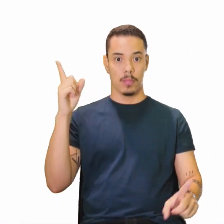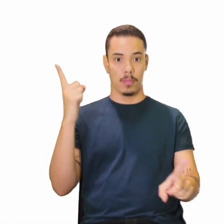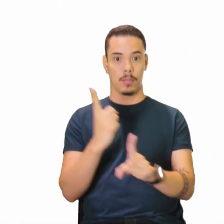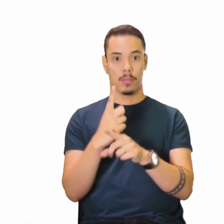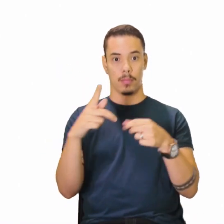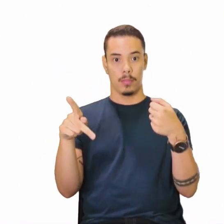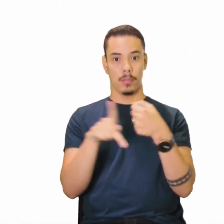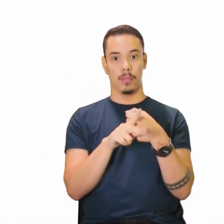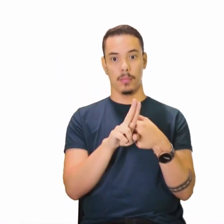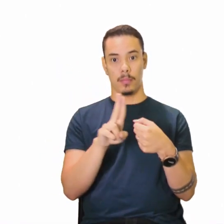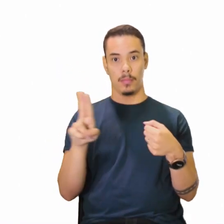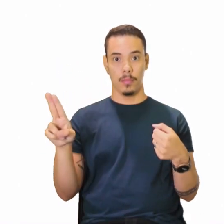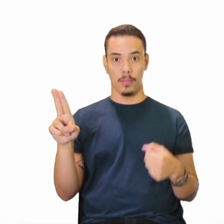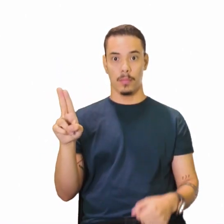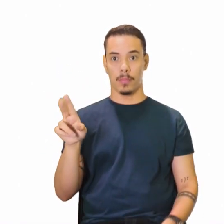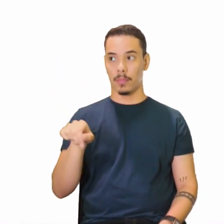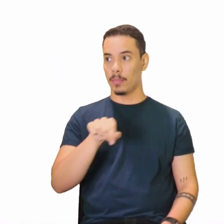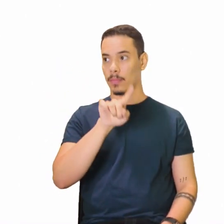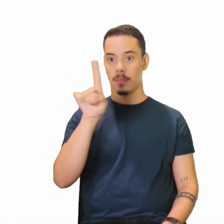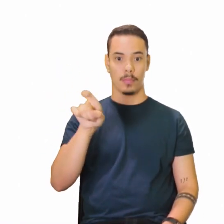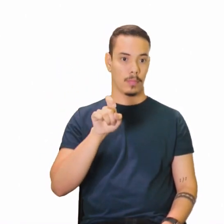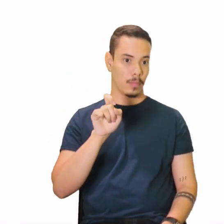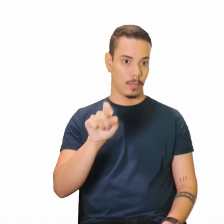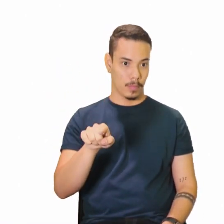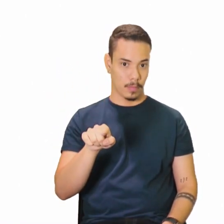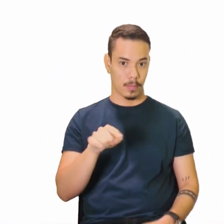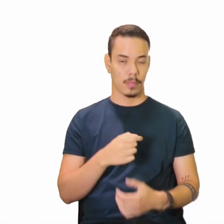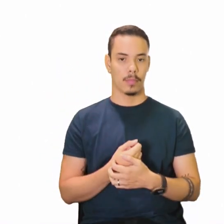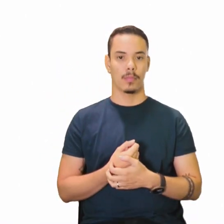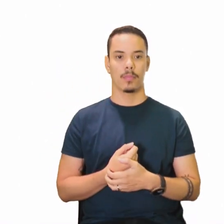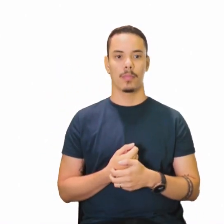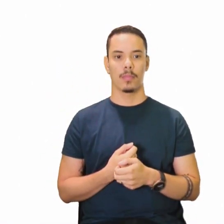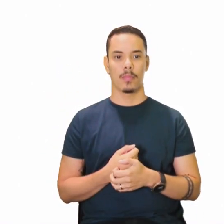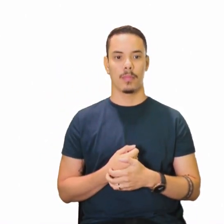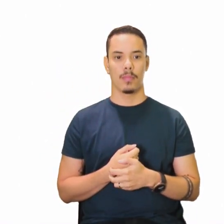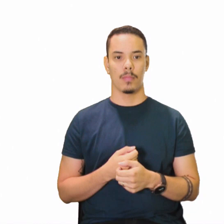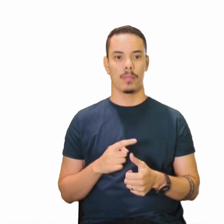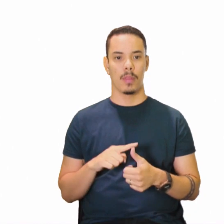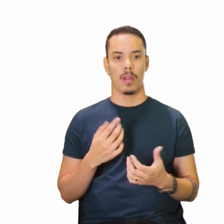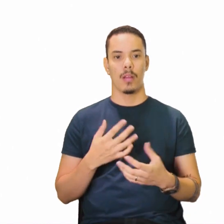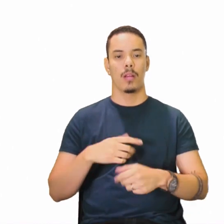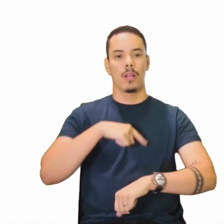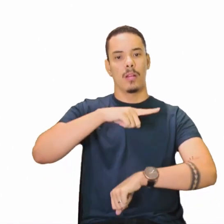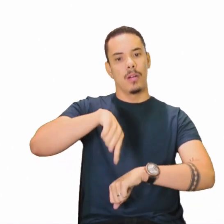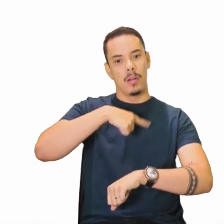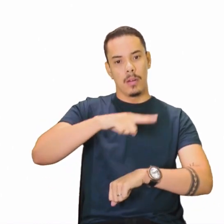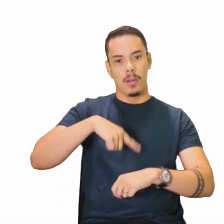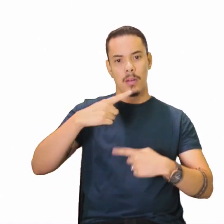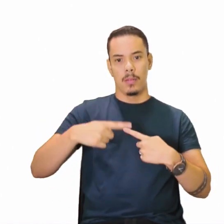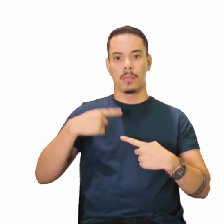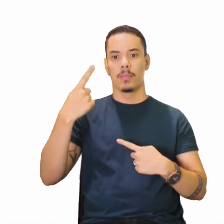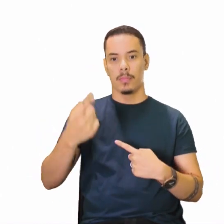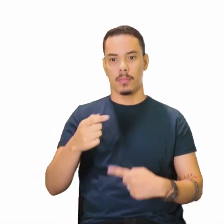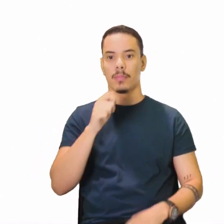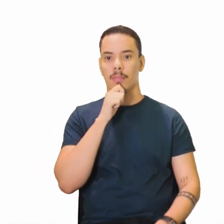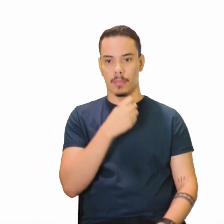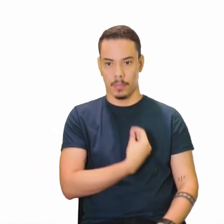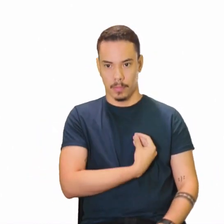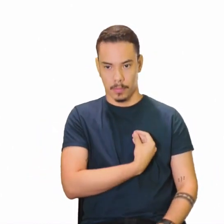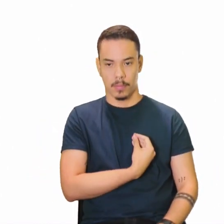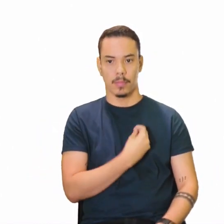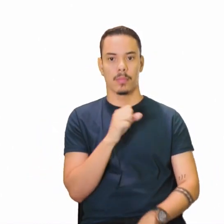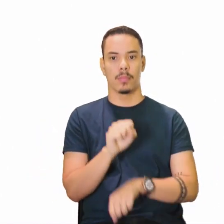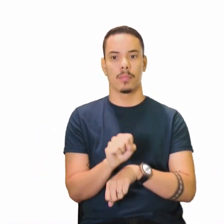Encontramos pronome indefinido em letra A. Muitas horas depois, ela ainda